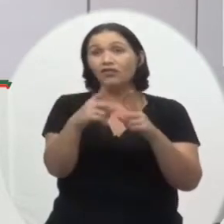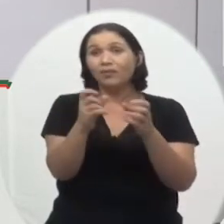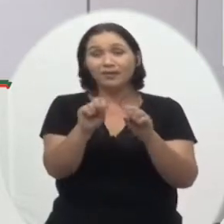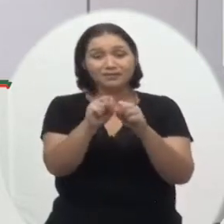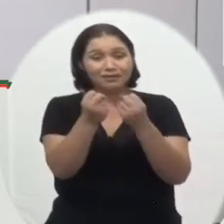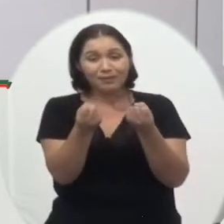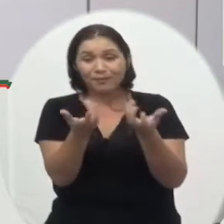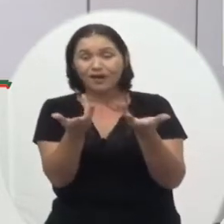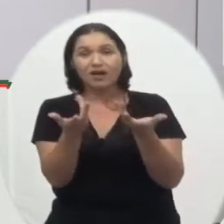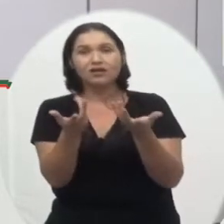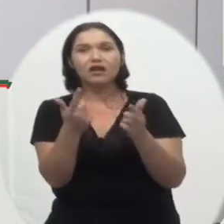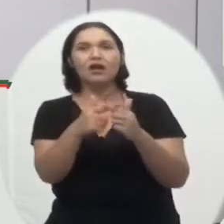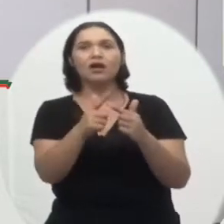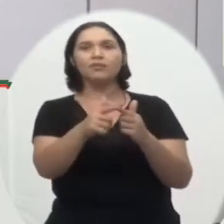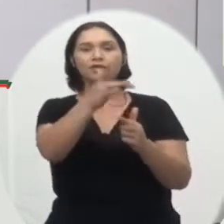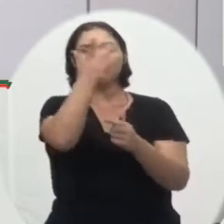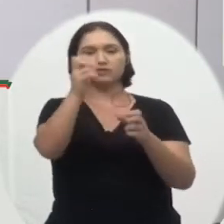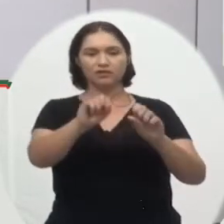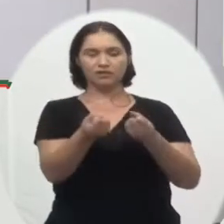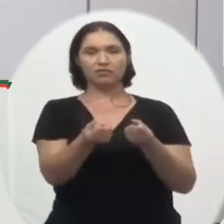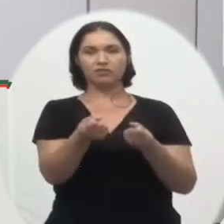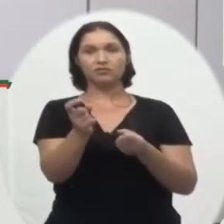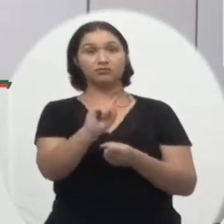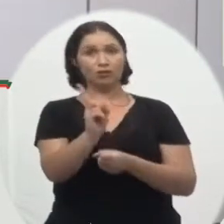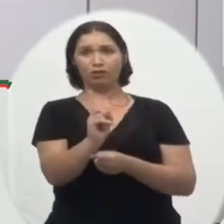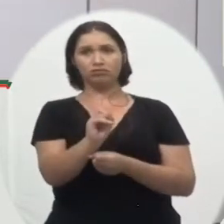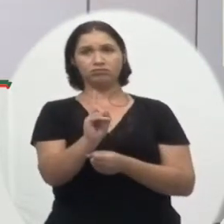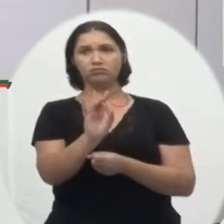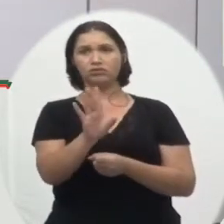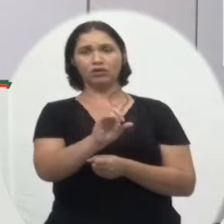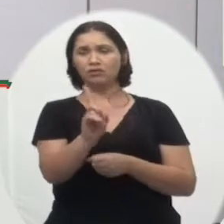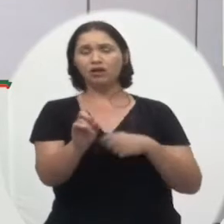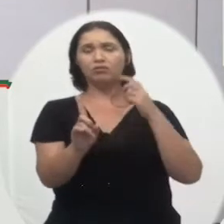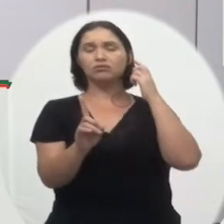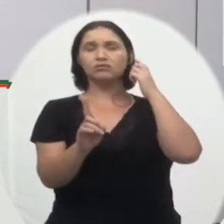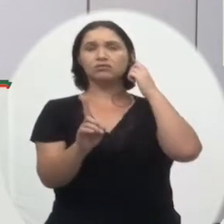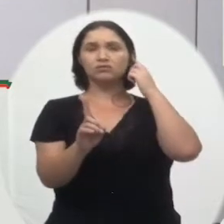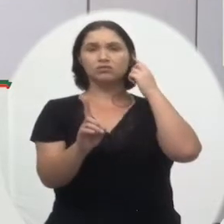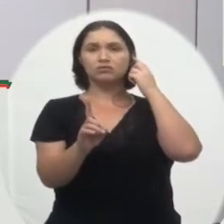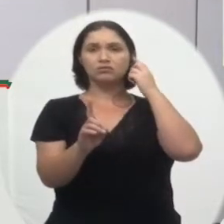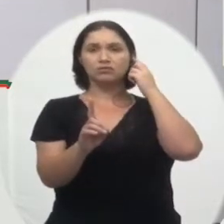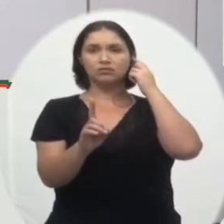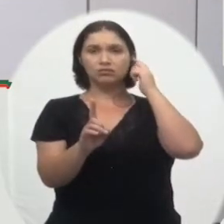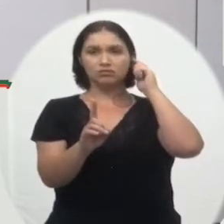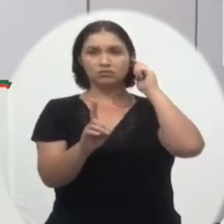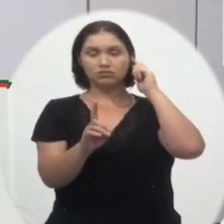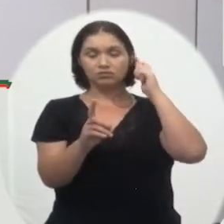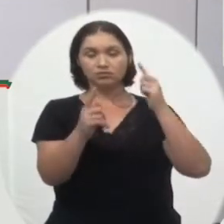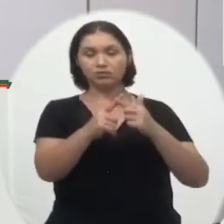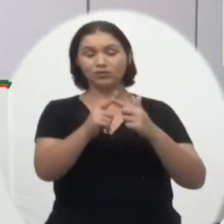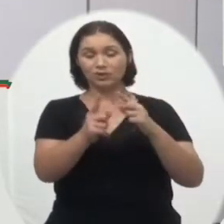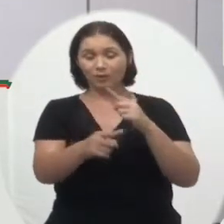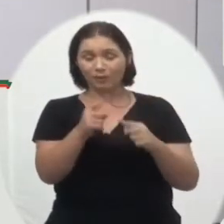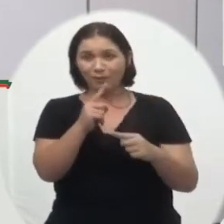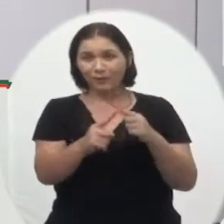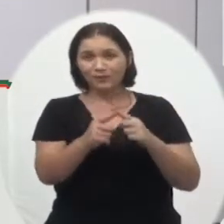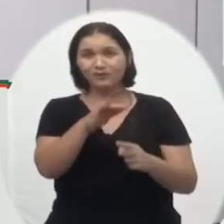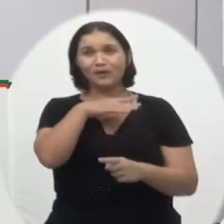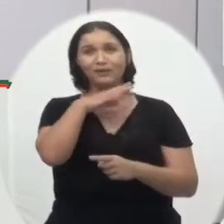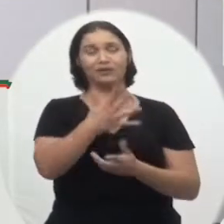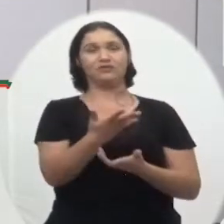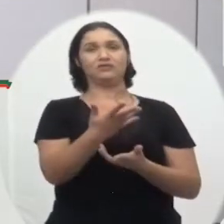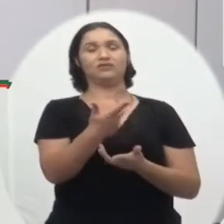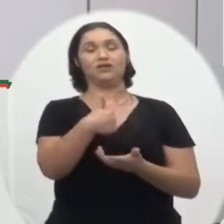quebrada. Ah, mas é porque as pessoas quebram? Não é isso. Não é isso. É porque é de má qualidade.